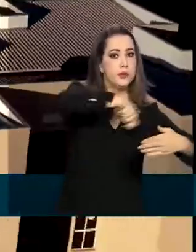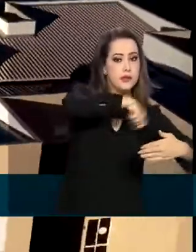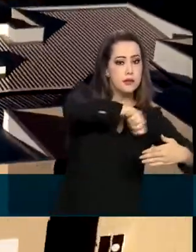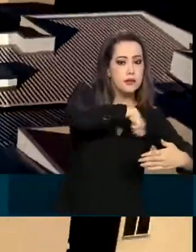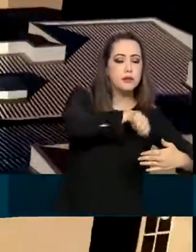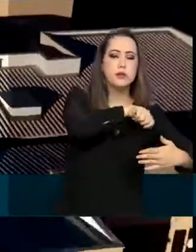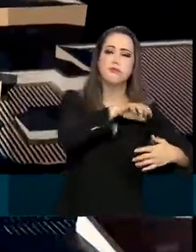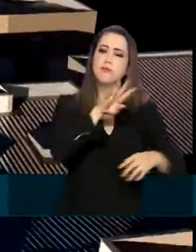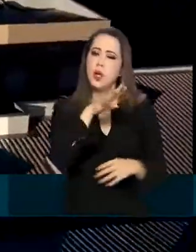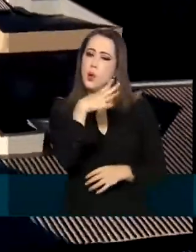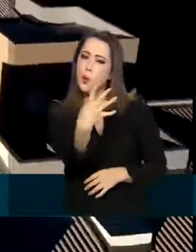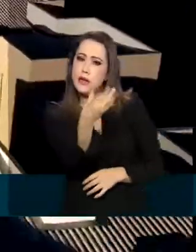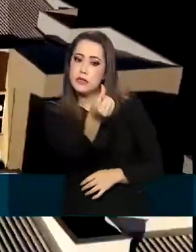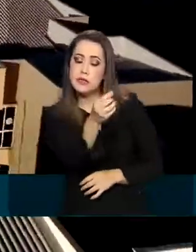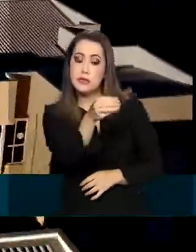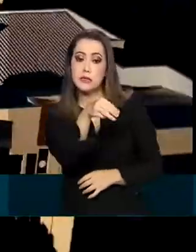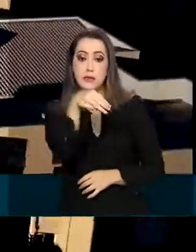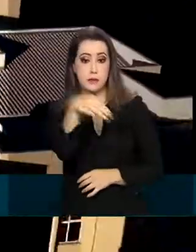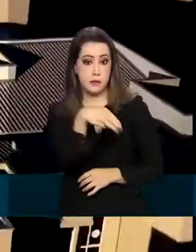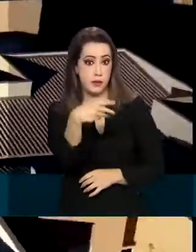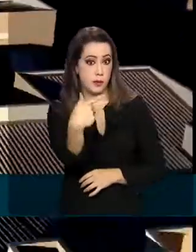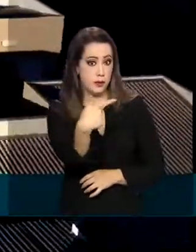metros quadrados.